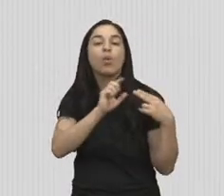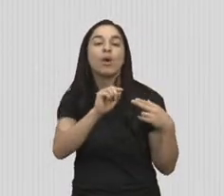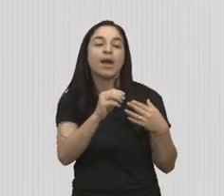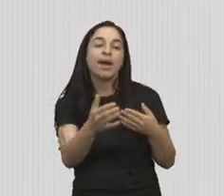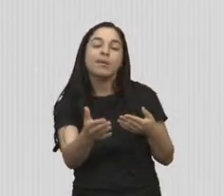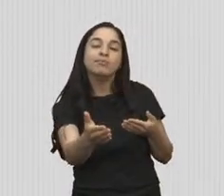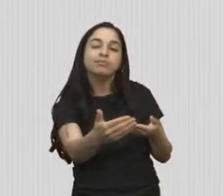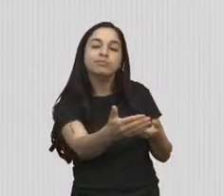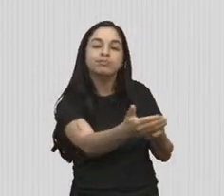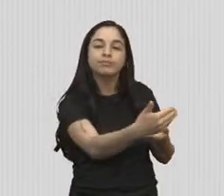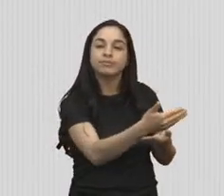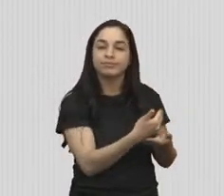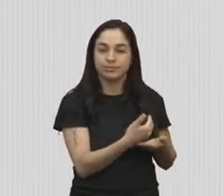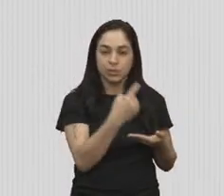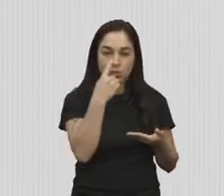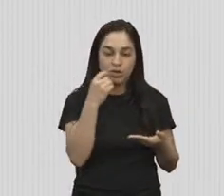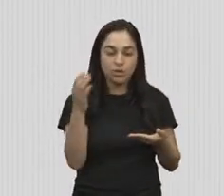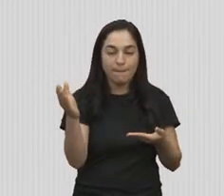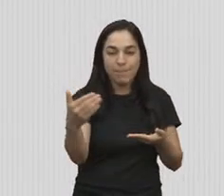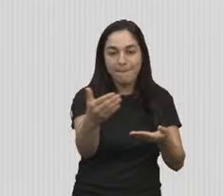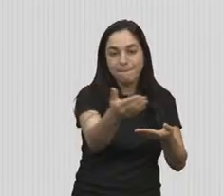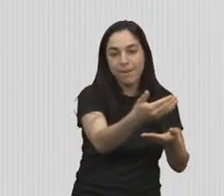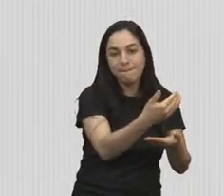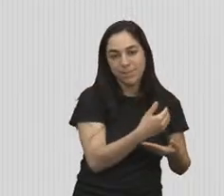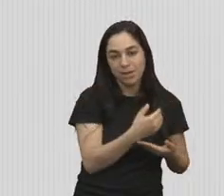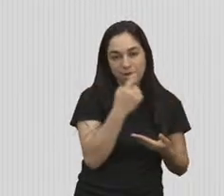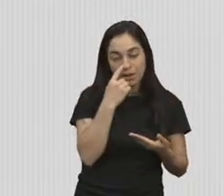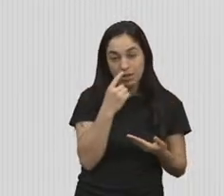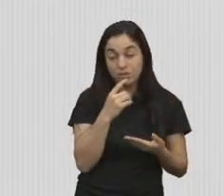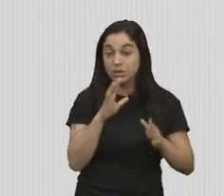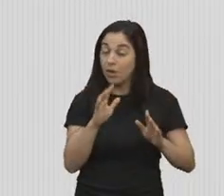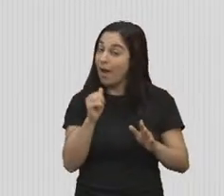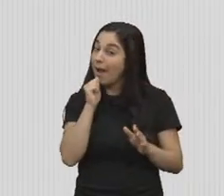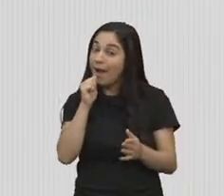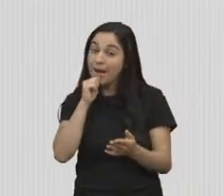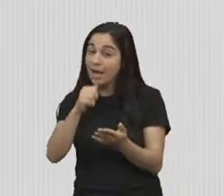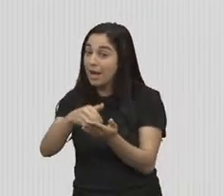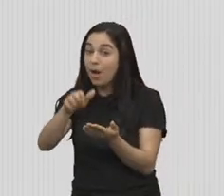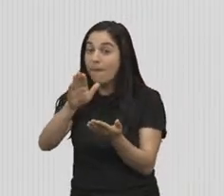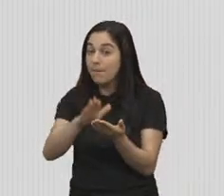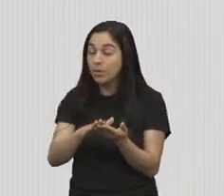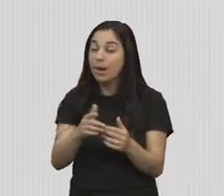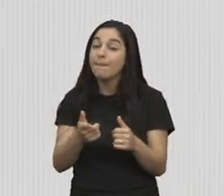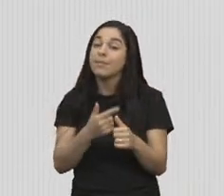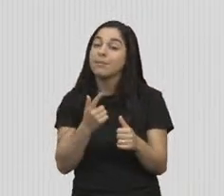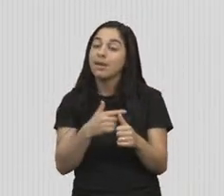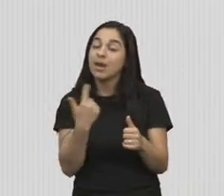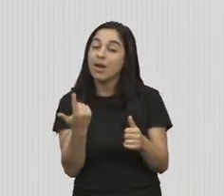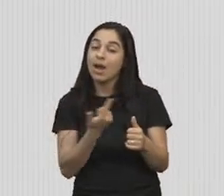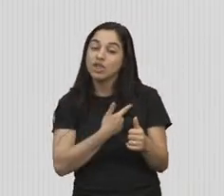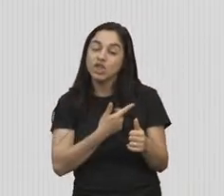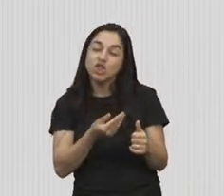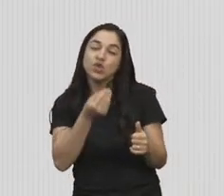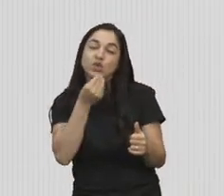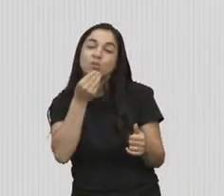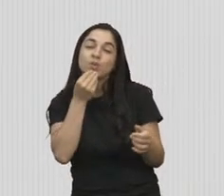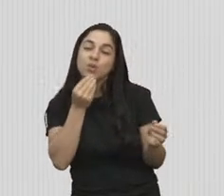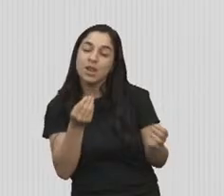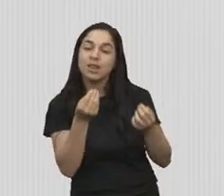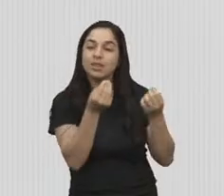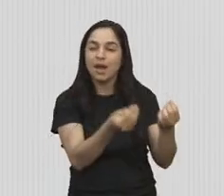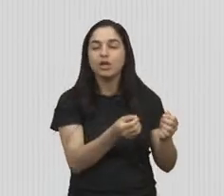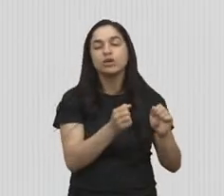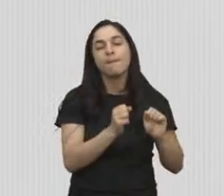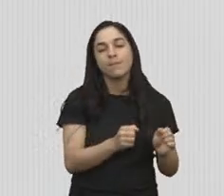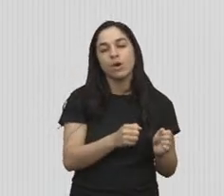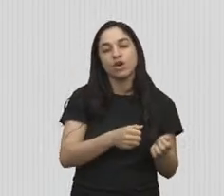correta. Então, muitas vezes, antes de aplicar a multa, a gente dá a chance para a pessoa fazer a remoção dos resíduos, descartar